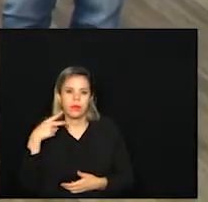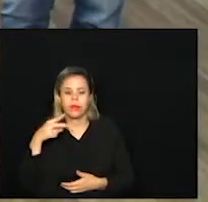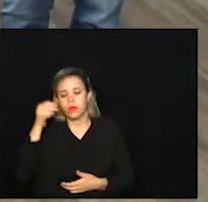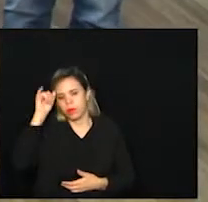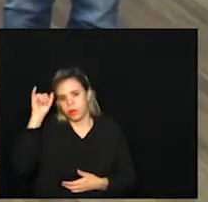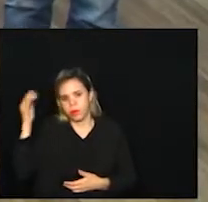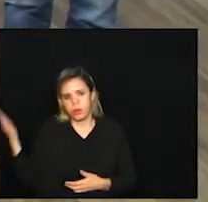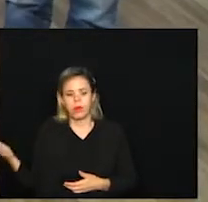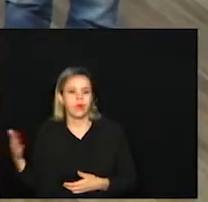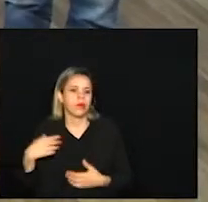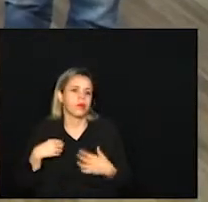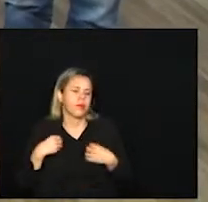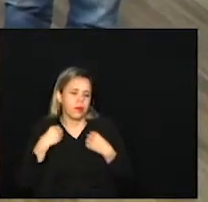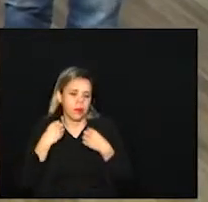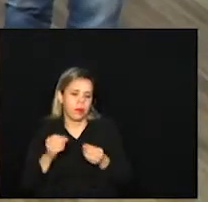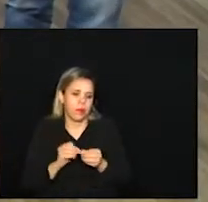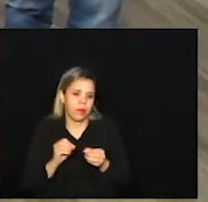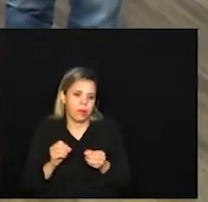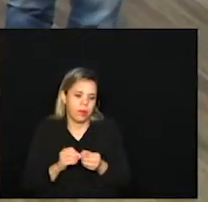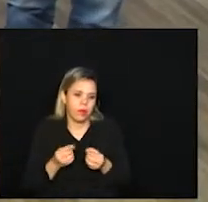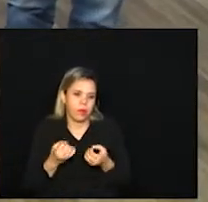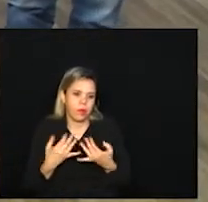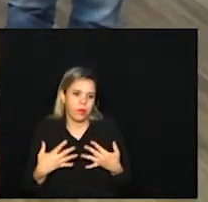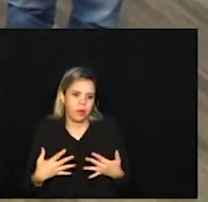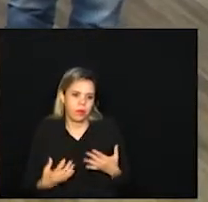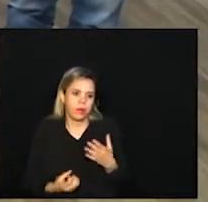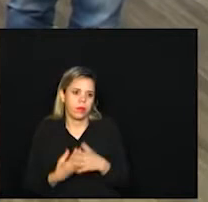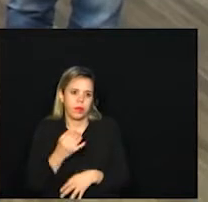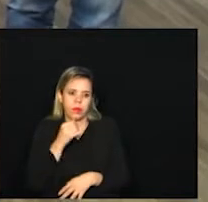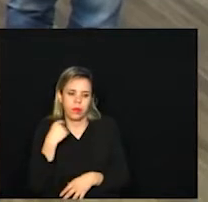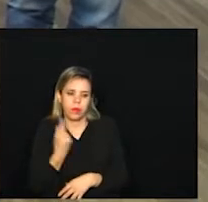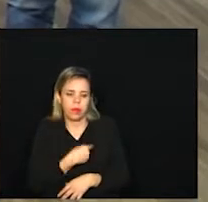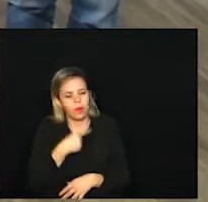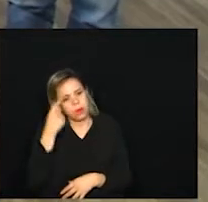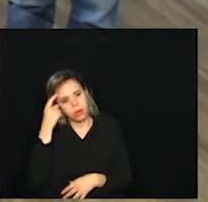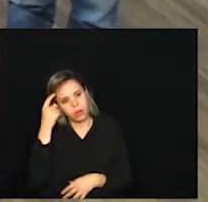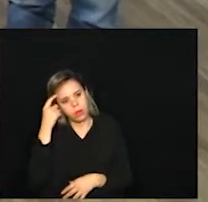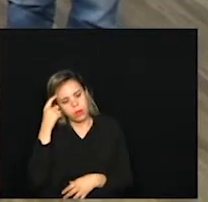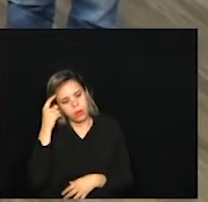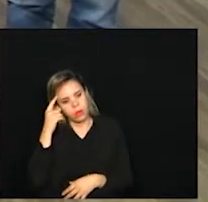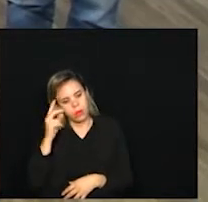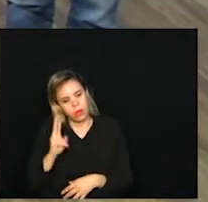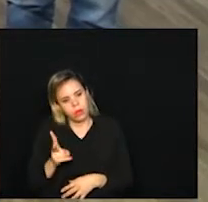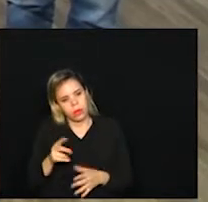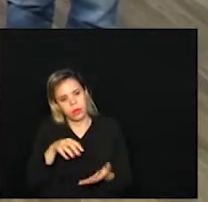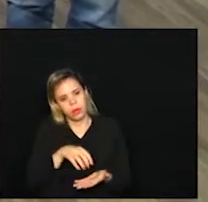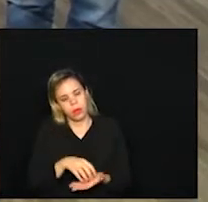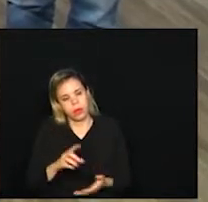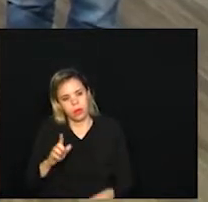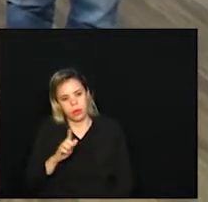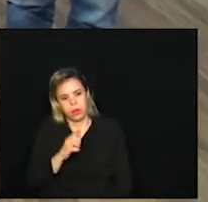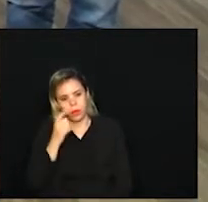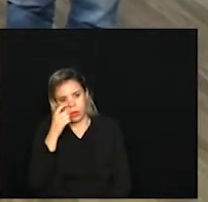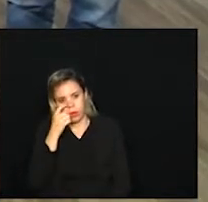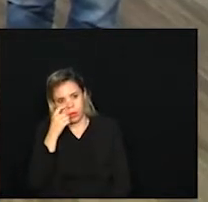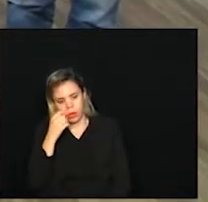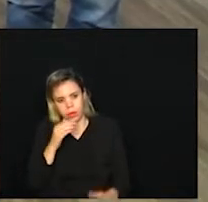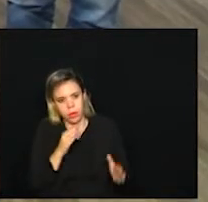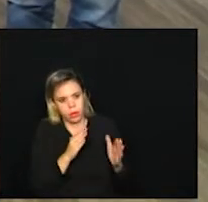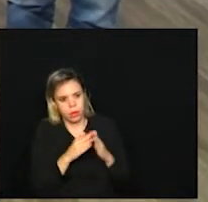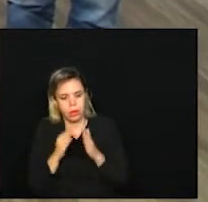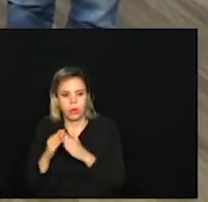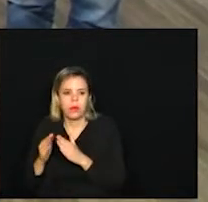senhor vereador Paulo Búfalo Como foi essa demanda quando a gente pensa sempre no distrito ali do Campo Grande e